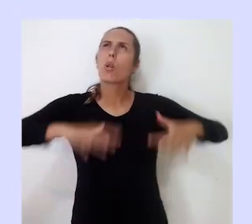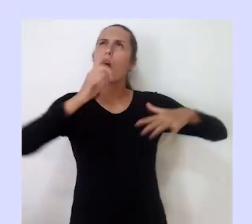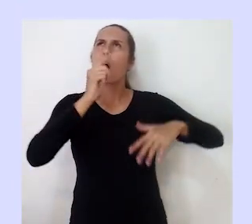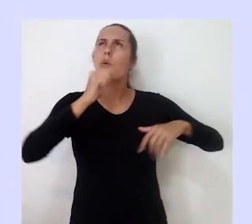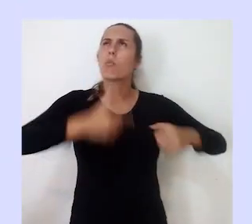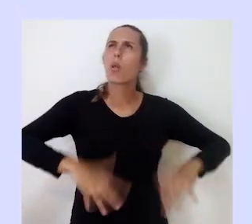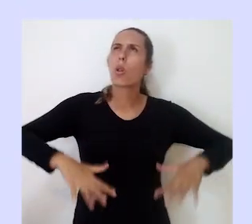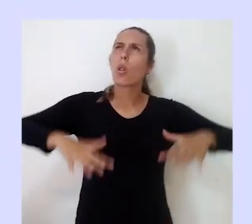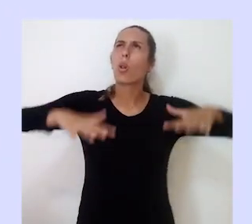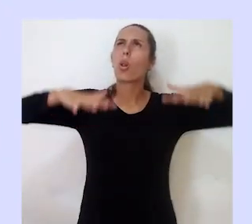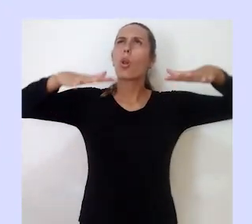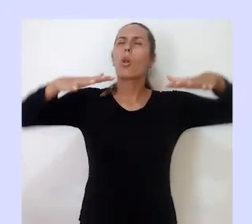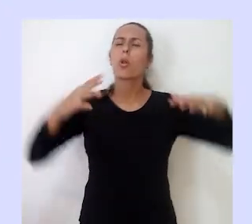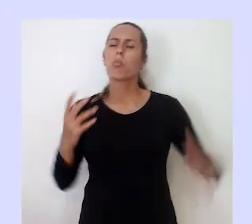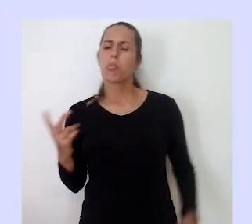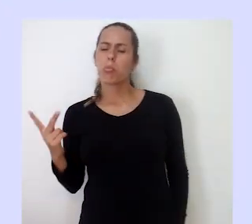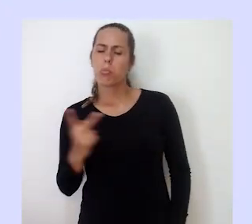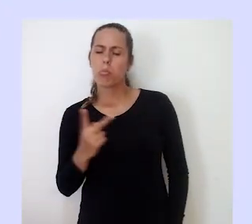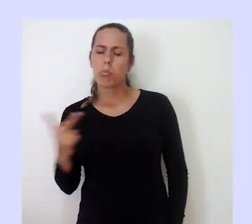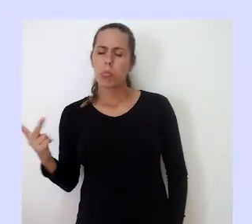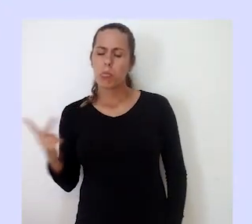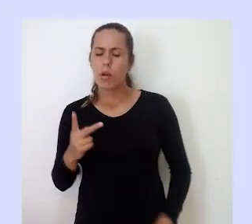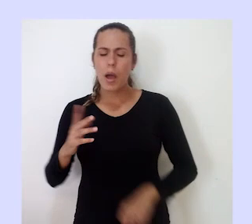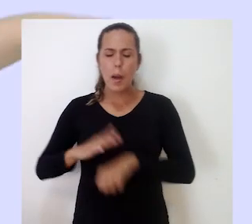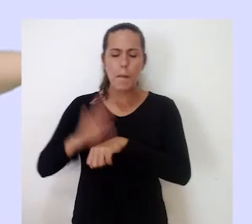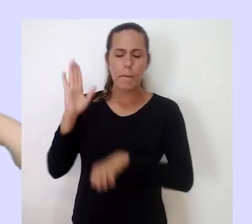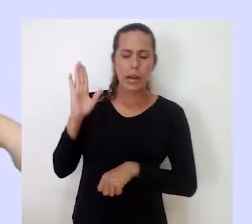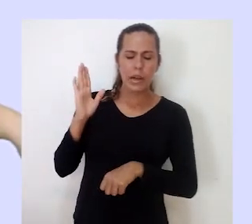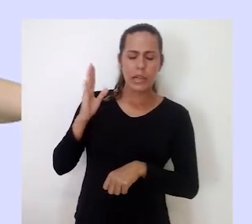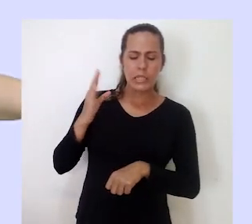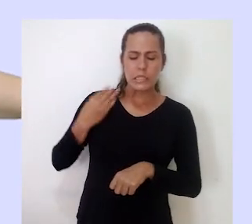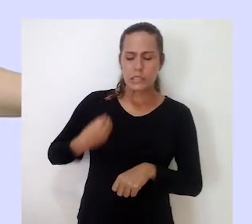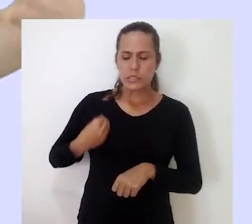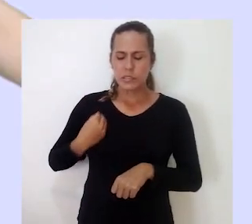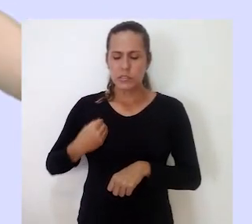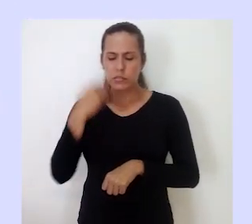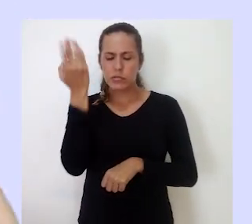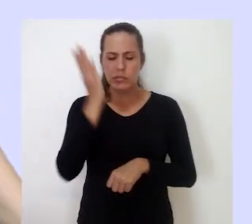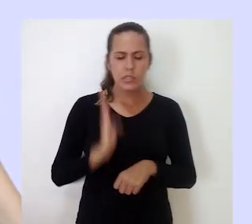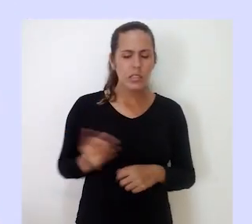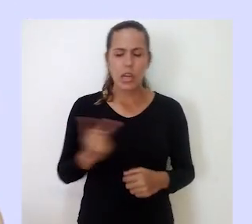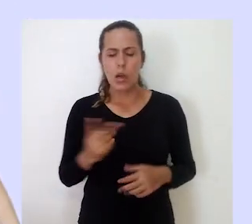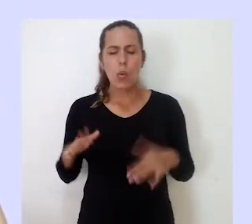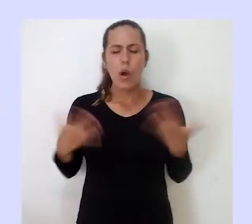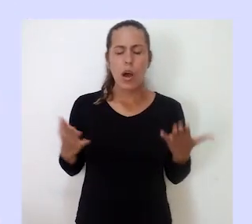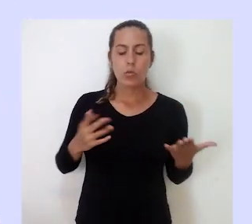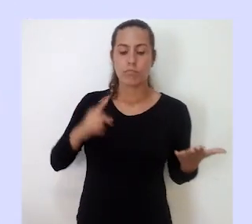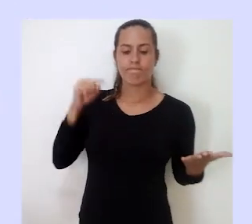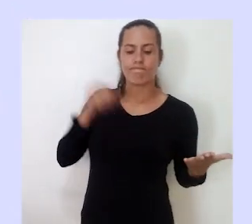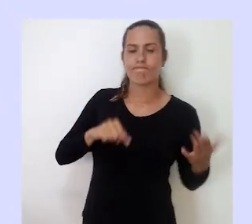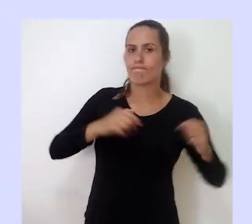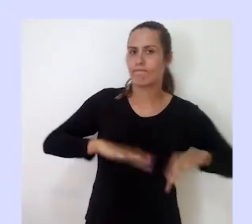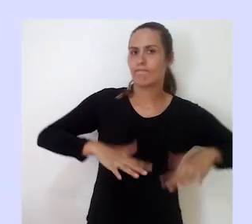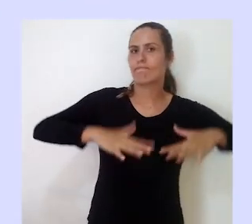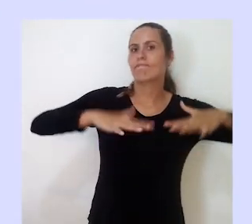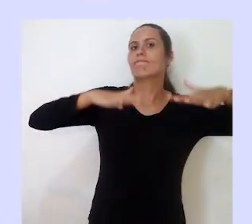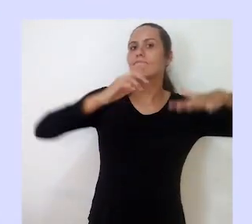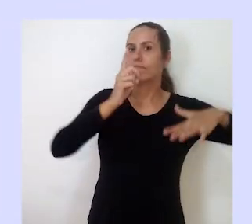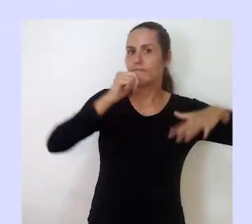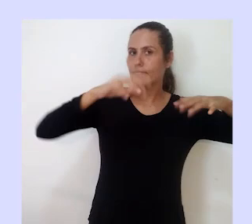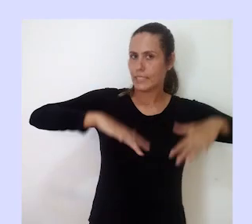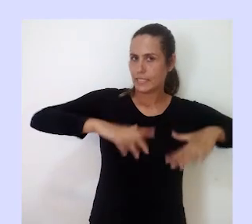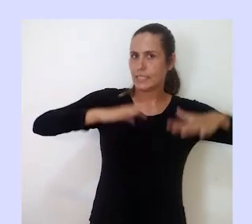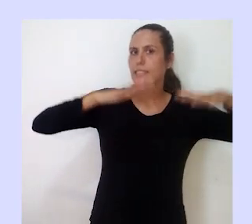enchentes, qual será dos dois fenômenos mais evidentes no nosso país? As enchentes. Então, existem